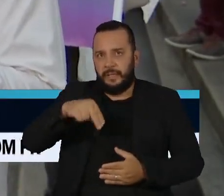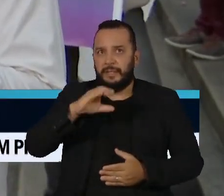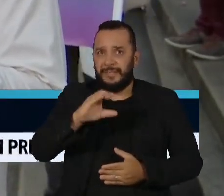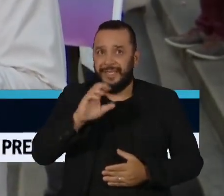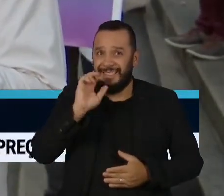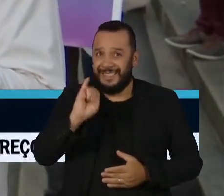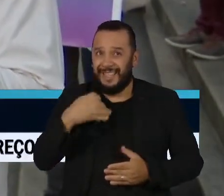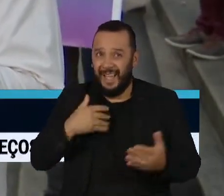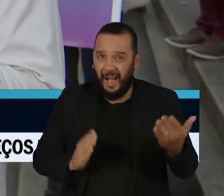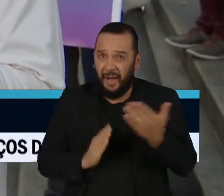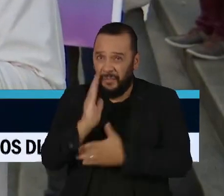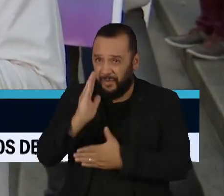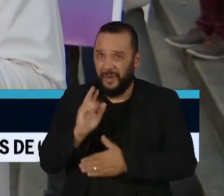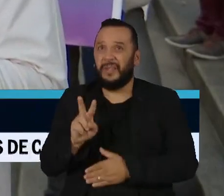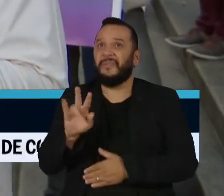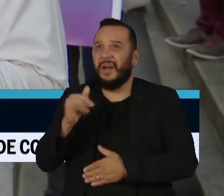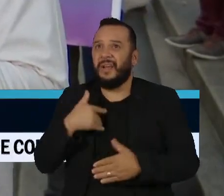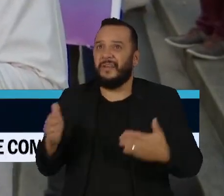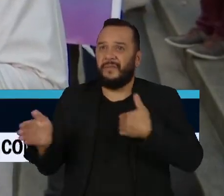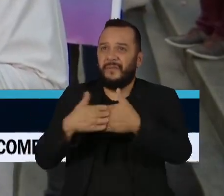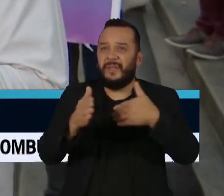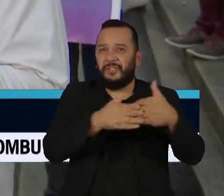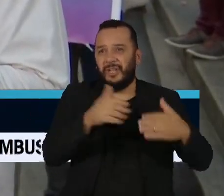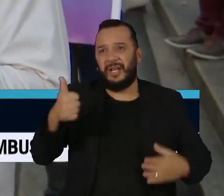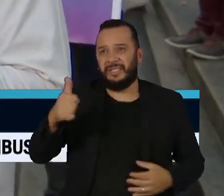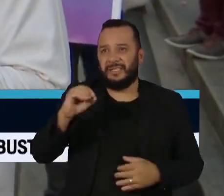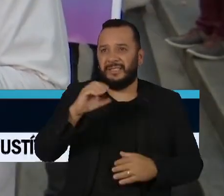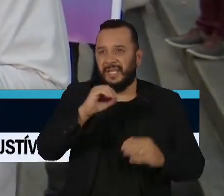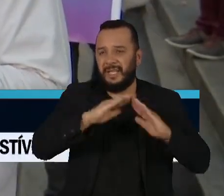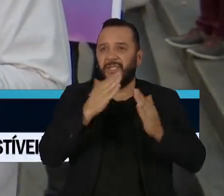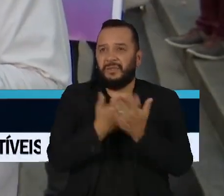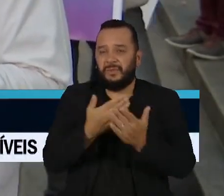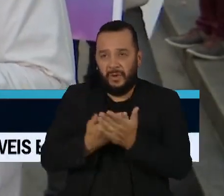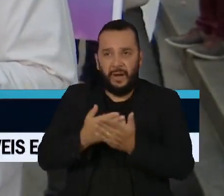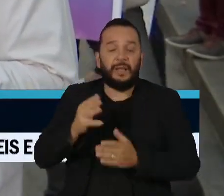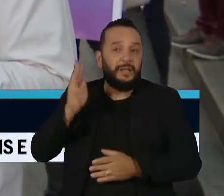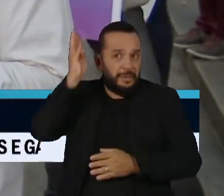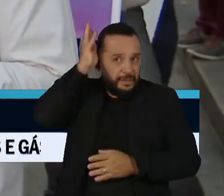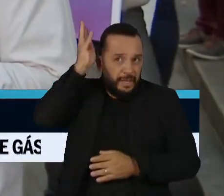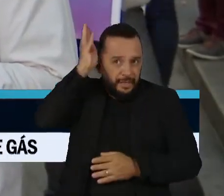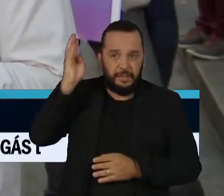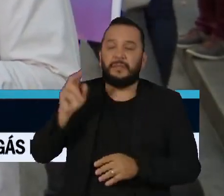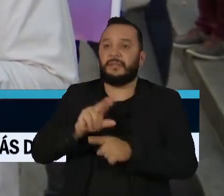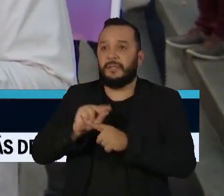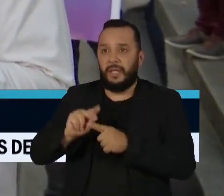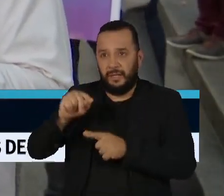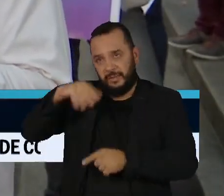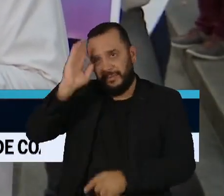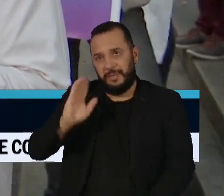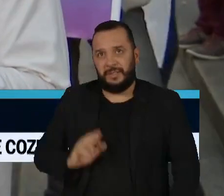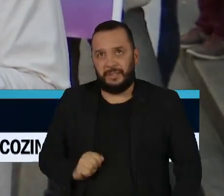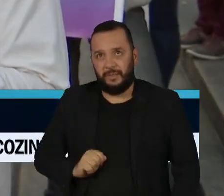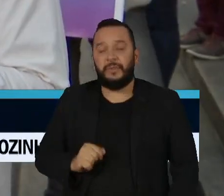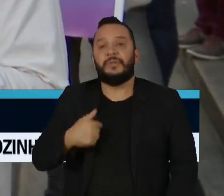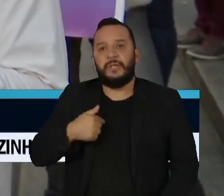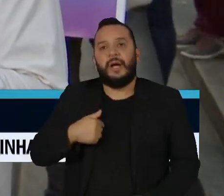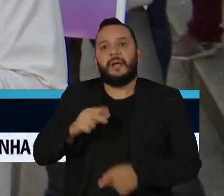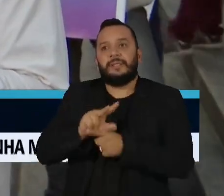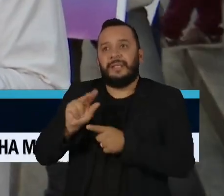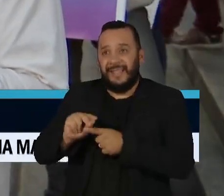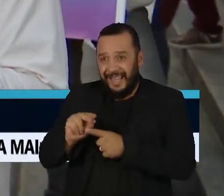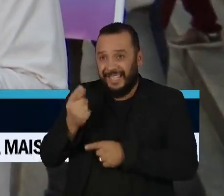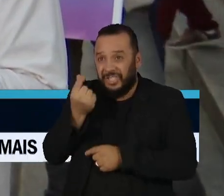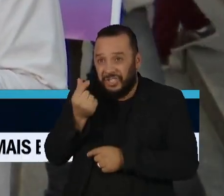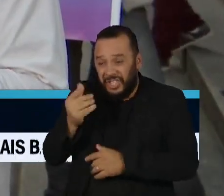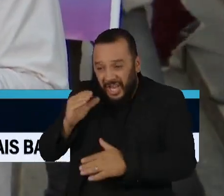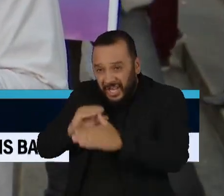aprovada a medida pode fechar cerca de 100 unidades do SESC e do SENAC em todo o país. Só no SENAC, a redução de recursos pode